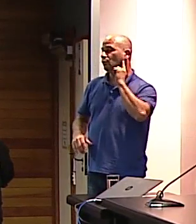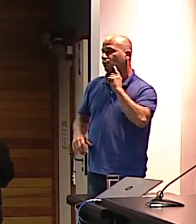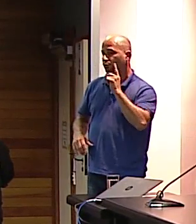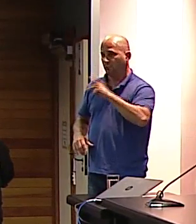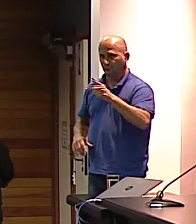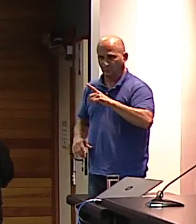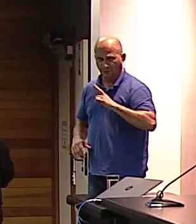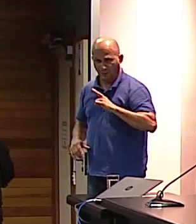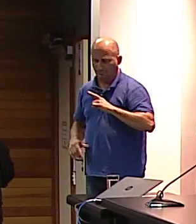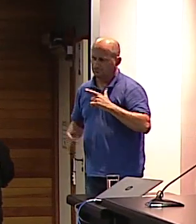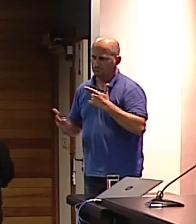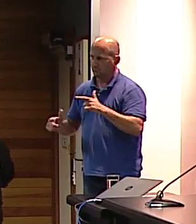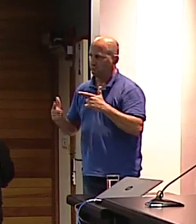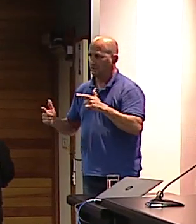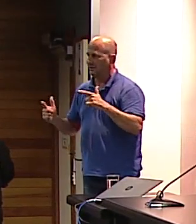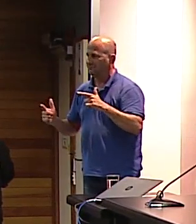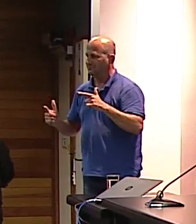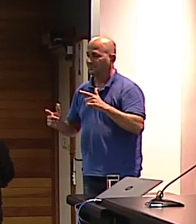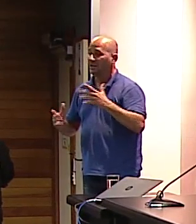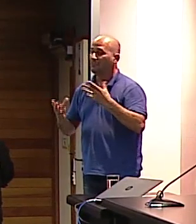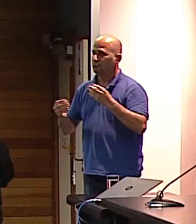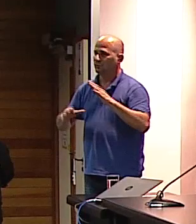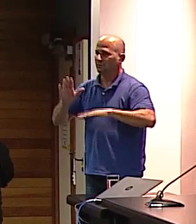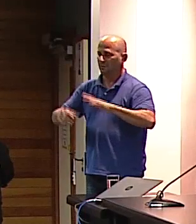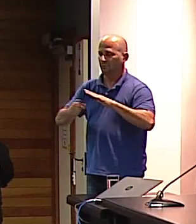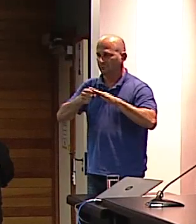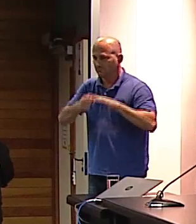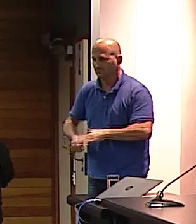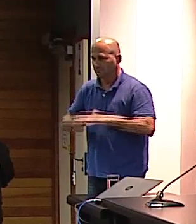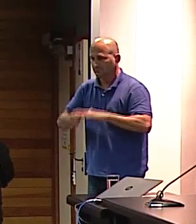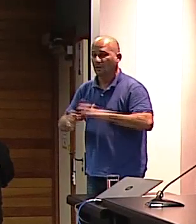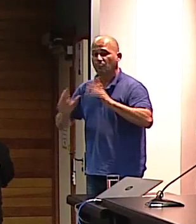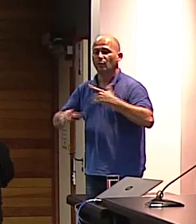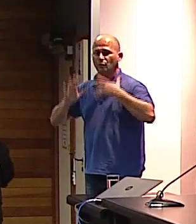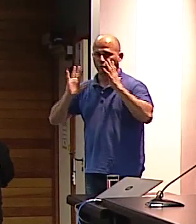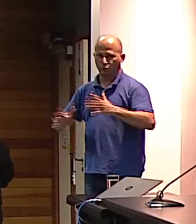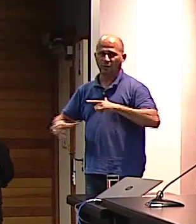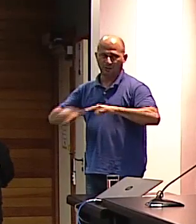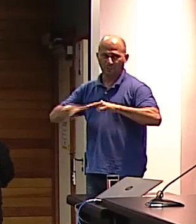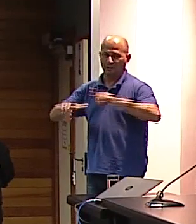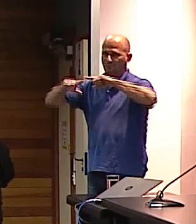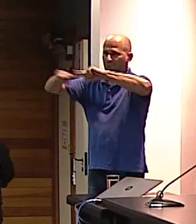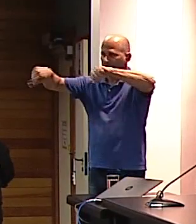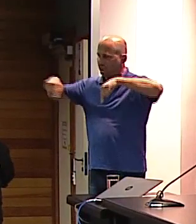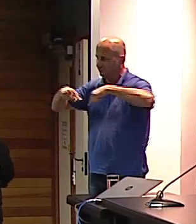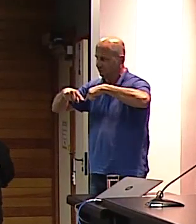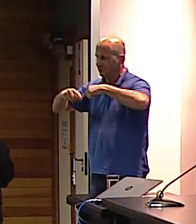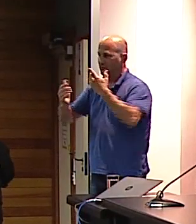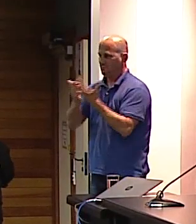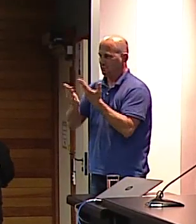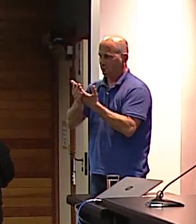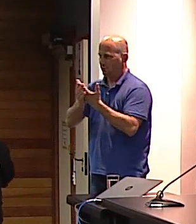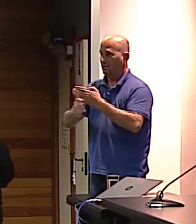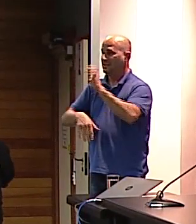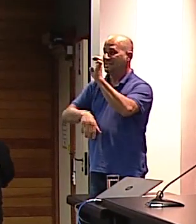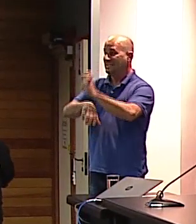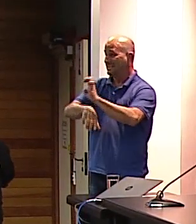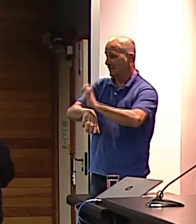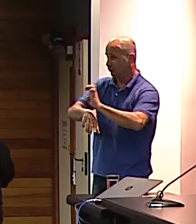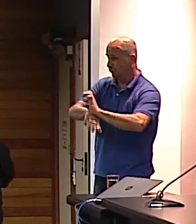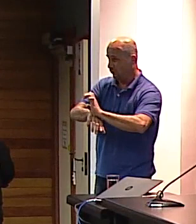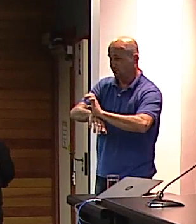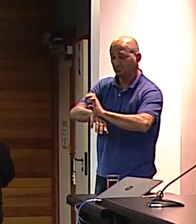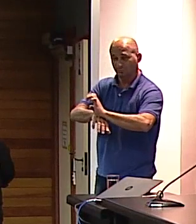conhecimento específico em relação ao surdo. Tem alguns surdos que não têm esse conhecimento. Muitos surdos acabam sendo oprimidos.